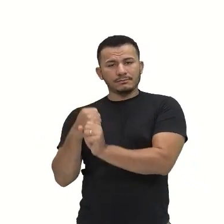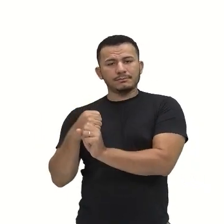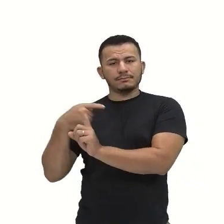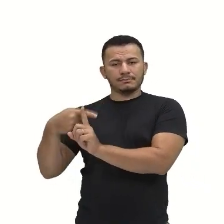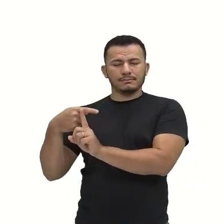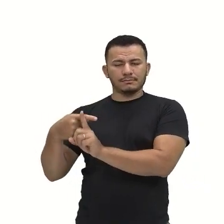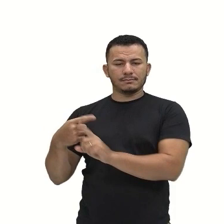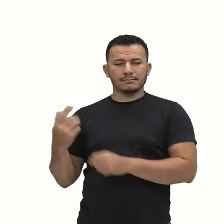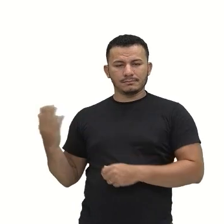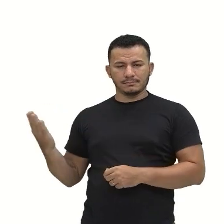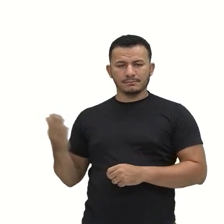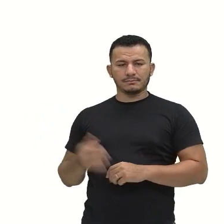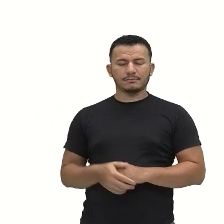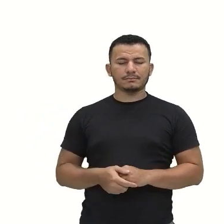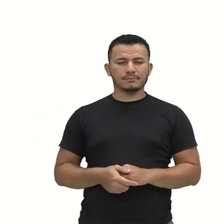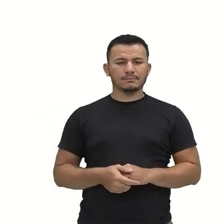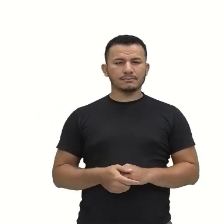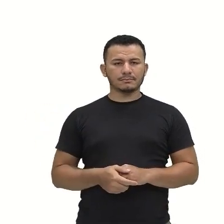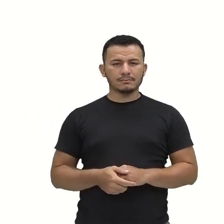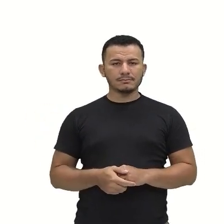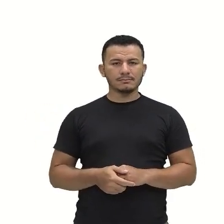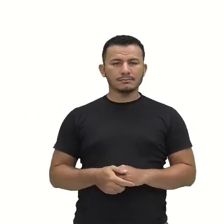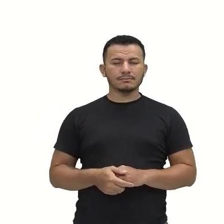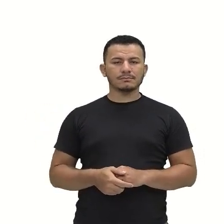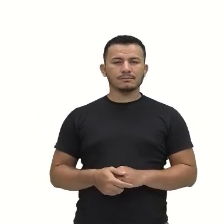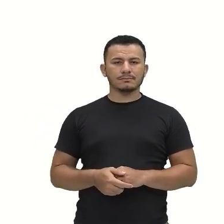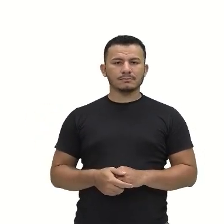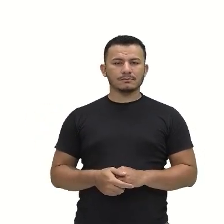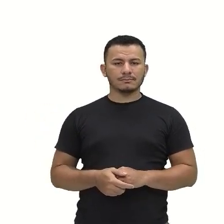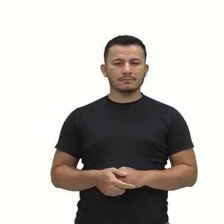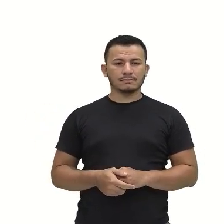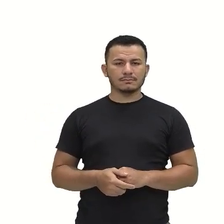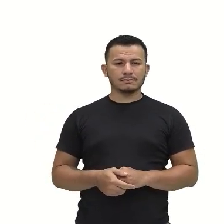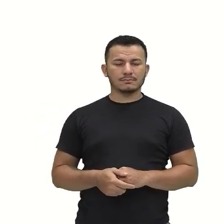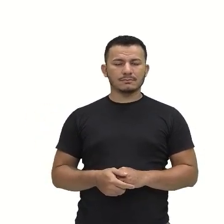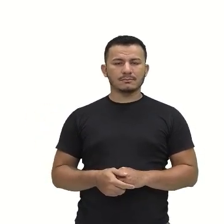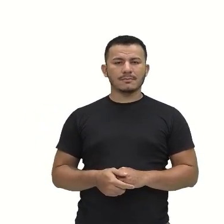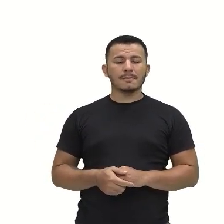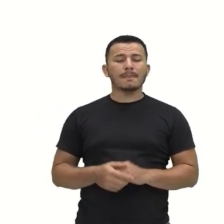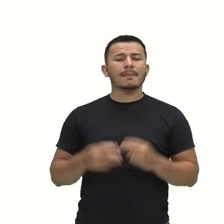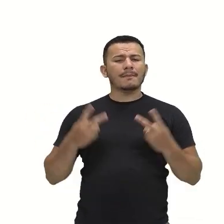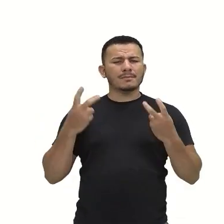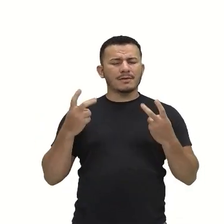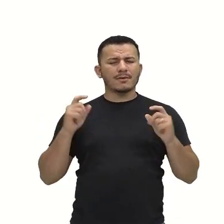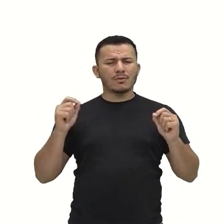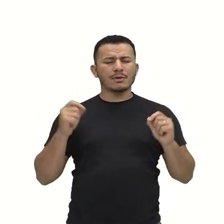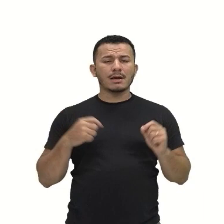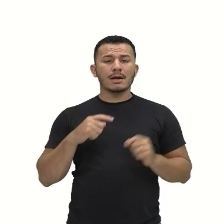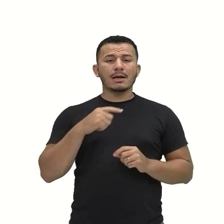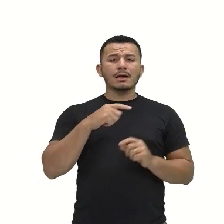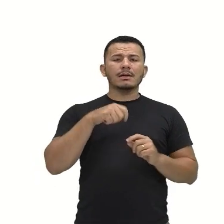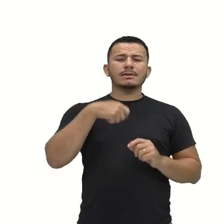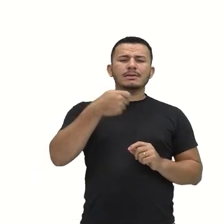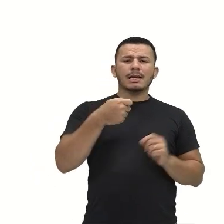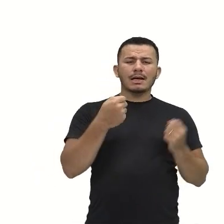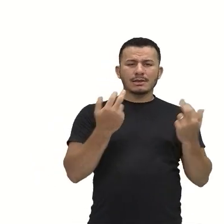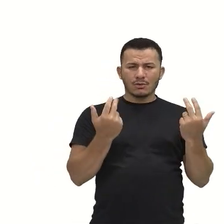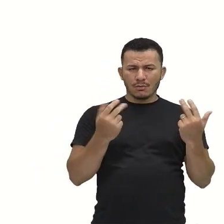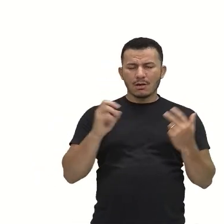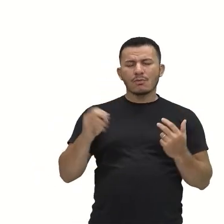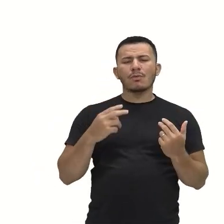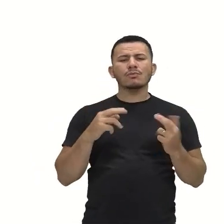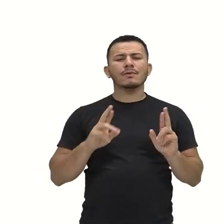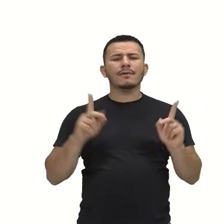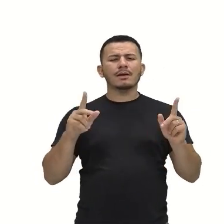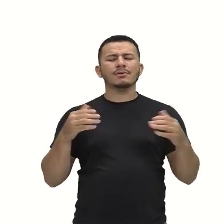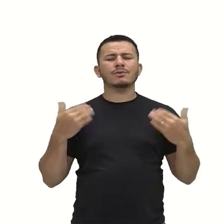mais. Olha a conta que você tem que fazer. O que eu tenho que observar? Sinais iguais ou diferentes? Ah,